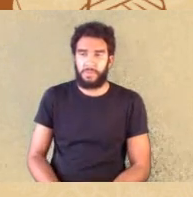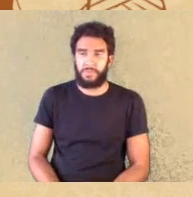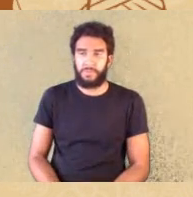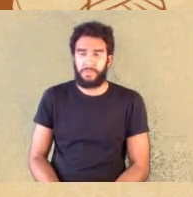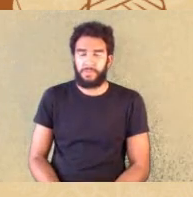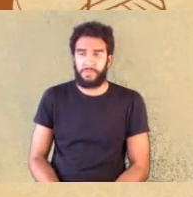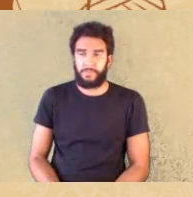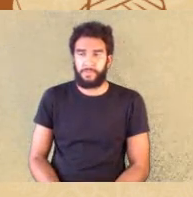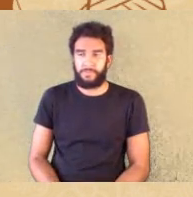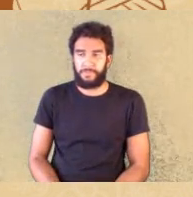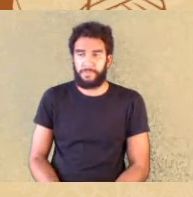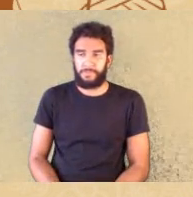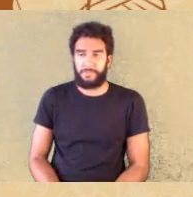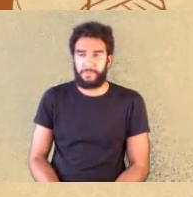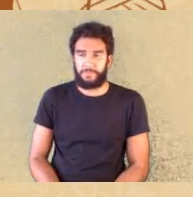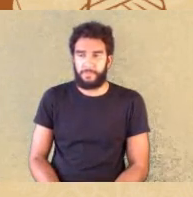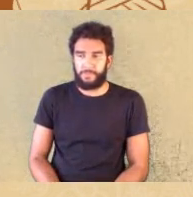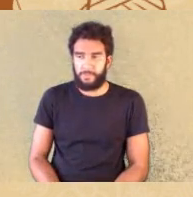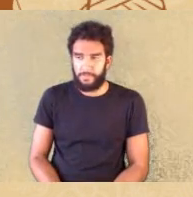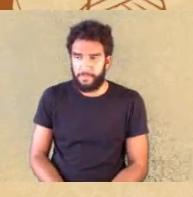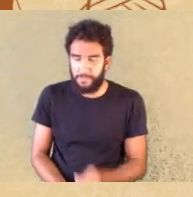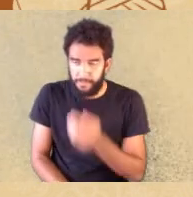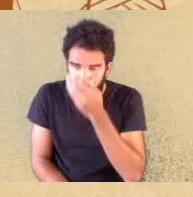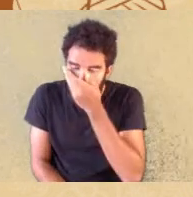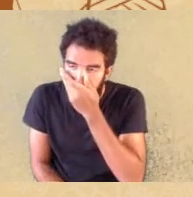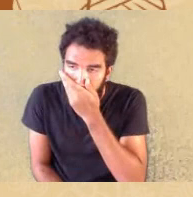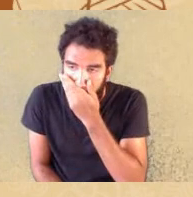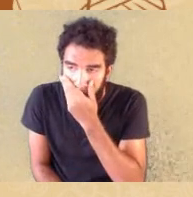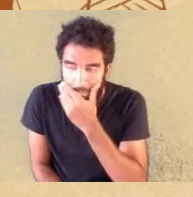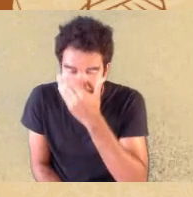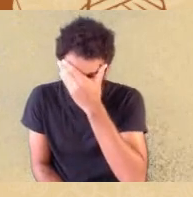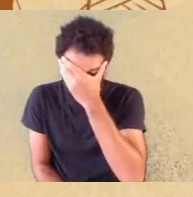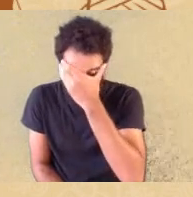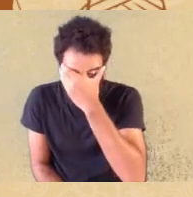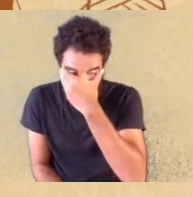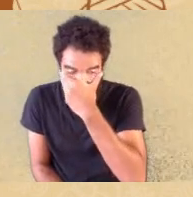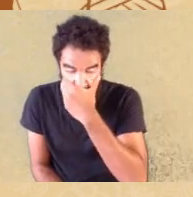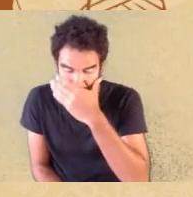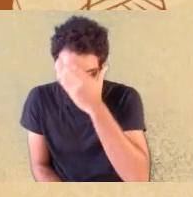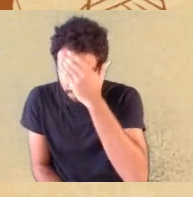Bem, como é que foi a sintomatologia que a gente escolheu?